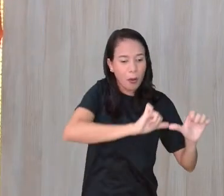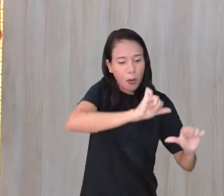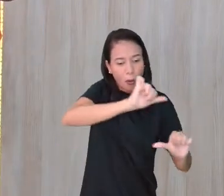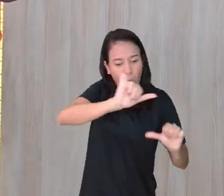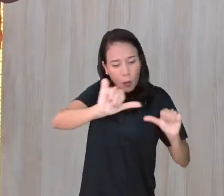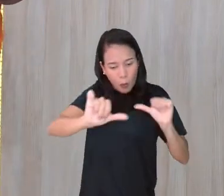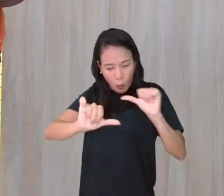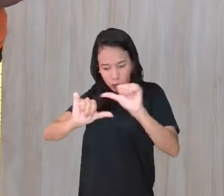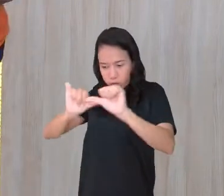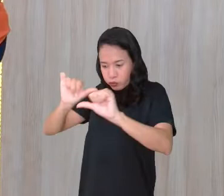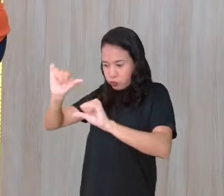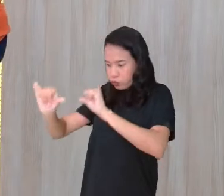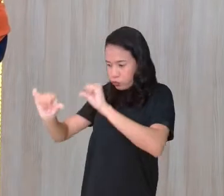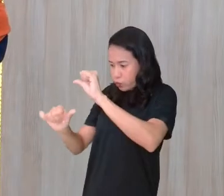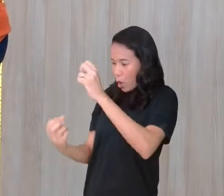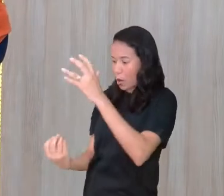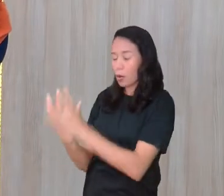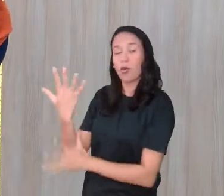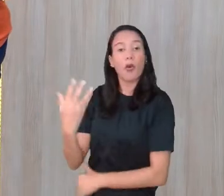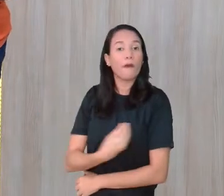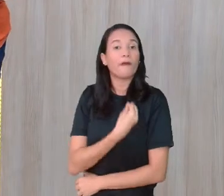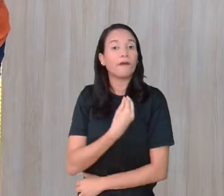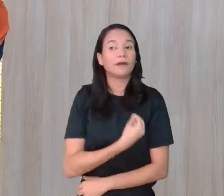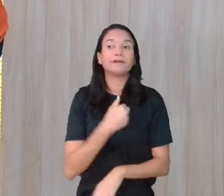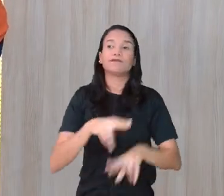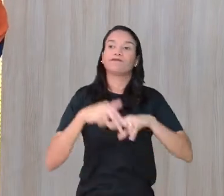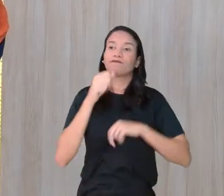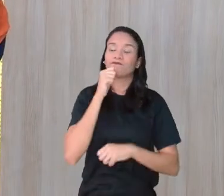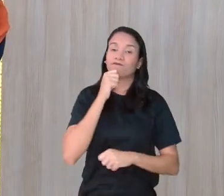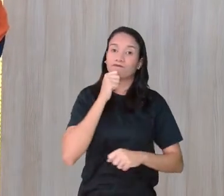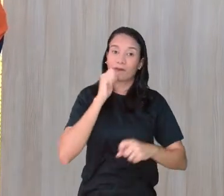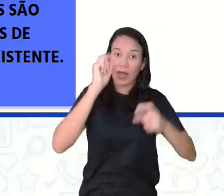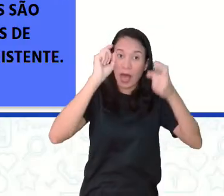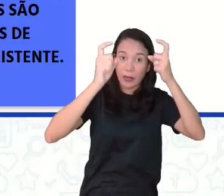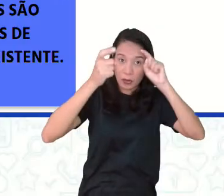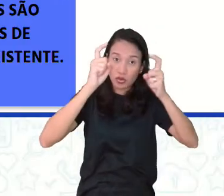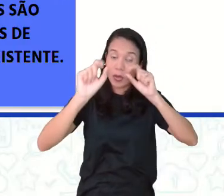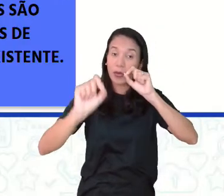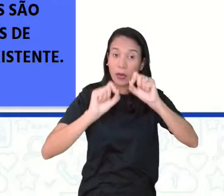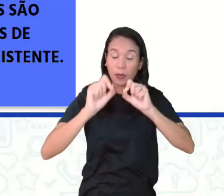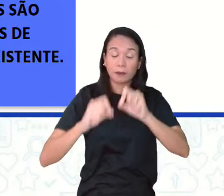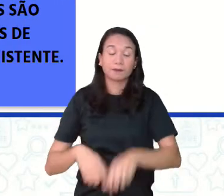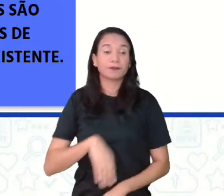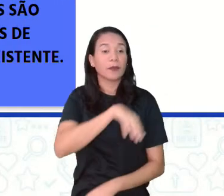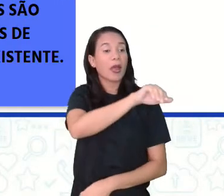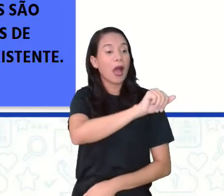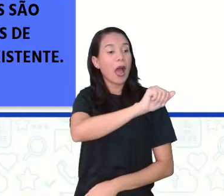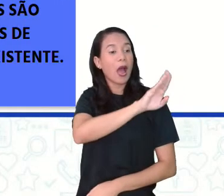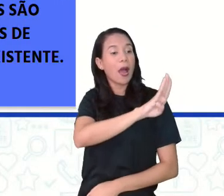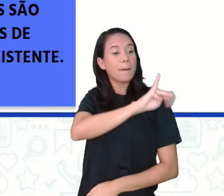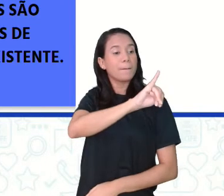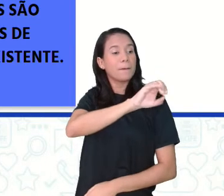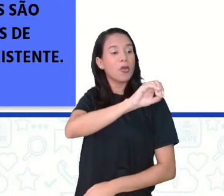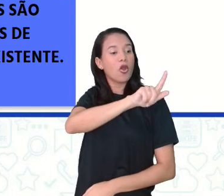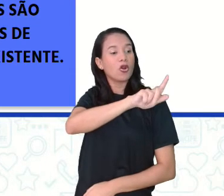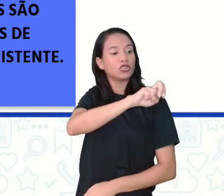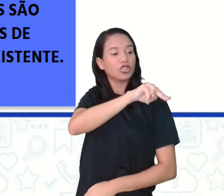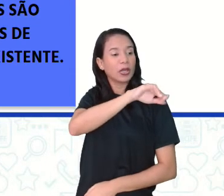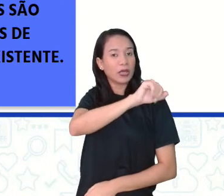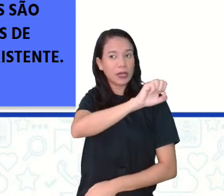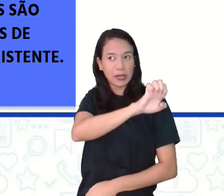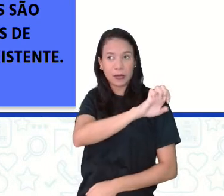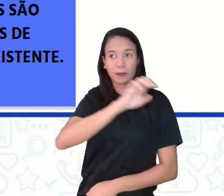E nessa questão ainda existe a discussão da abiogênese e biogênese. Estão lembrados que eu coloquei para